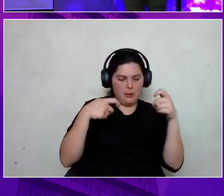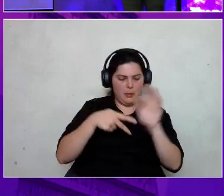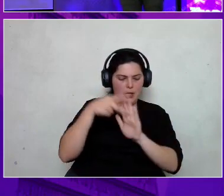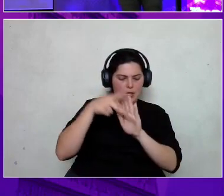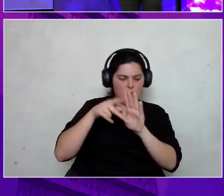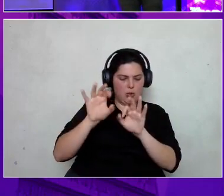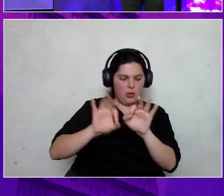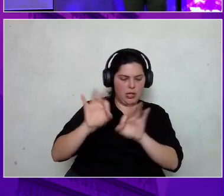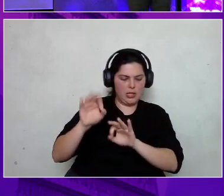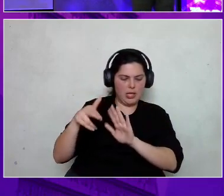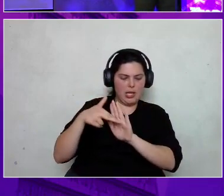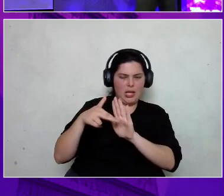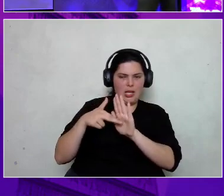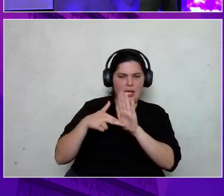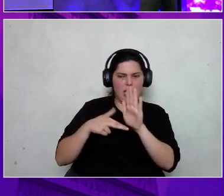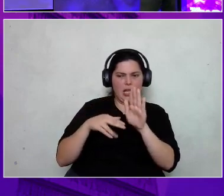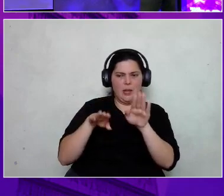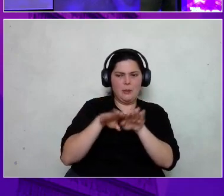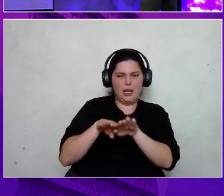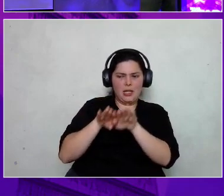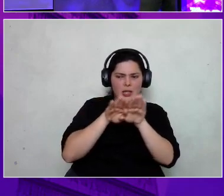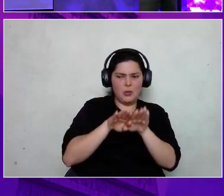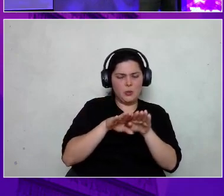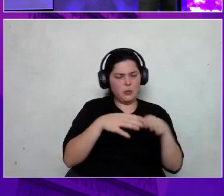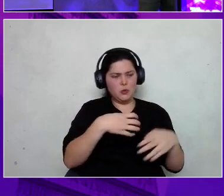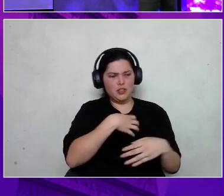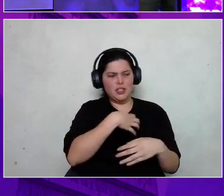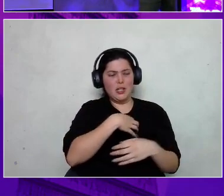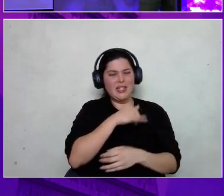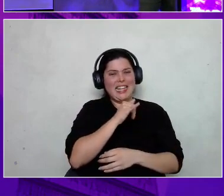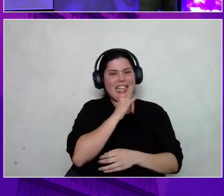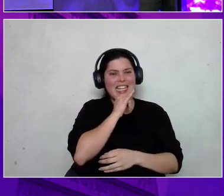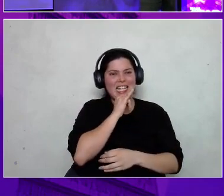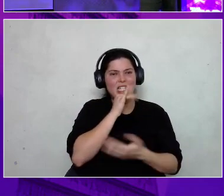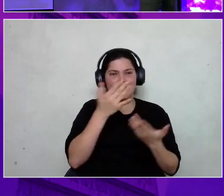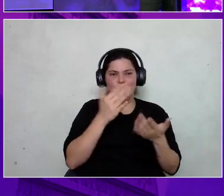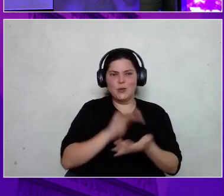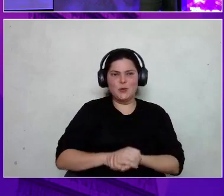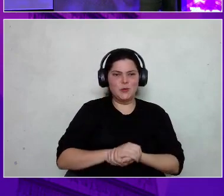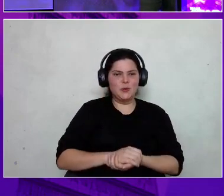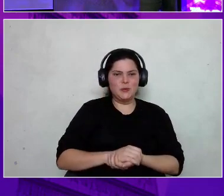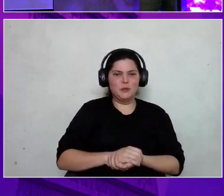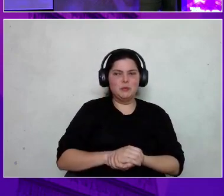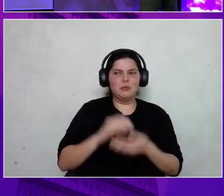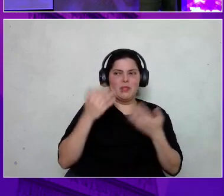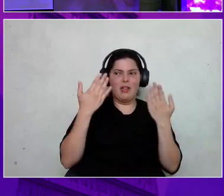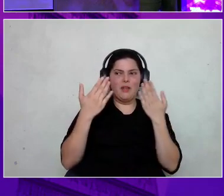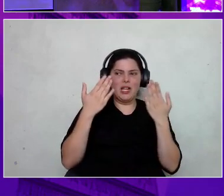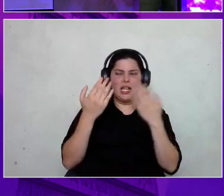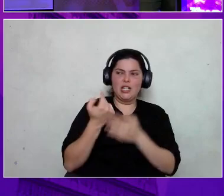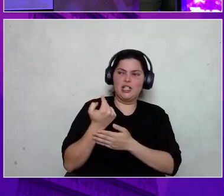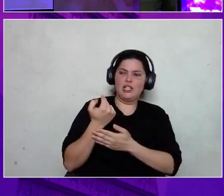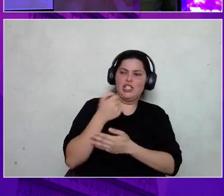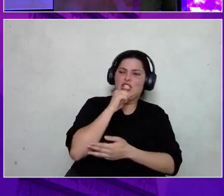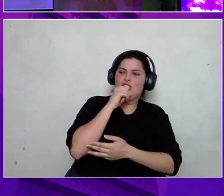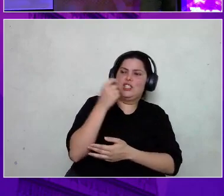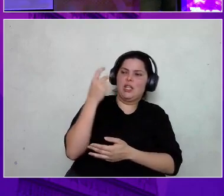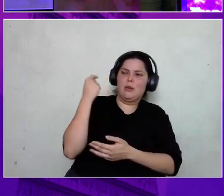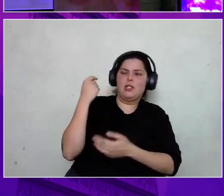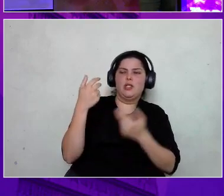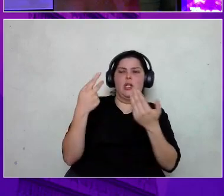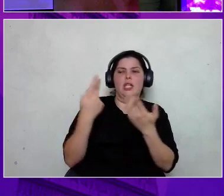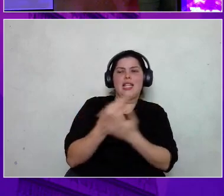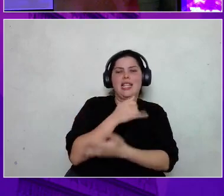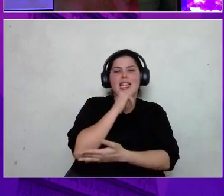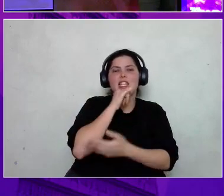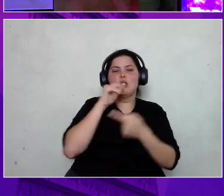padrão e até uma forma de se testar, a gente começa a olhar como era antigamente que a gente fazia aqueles casos de testes e combinações de testes.